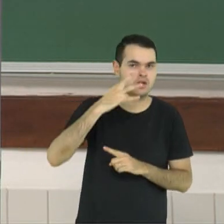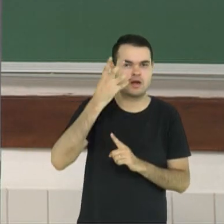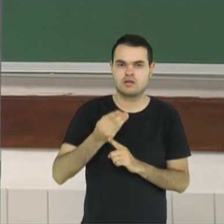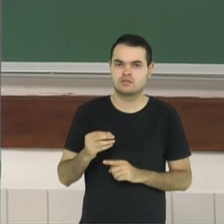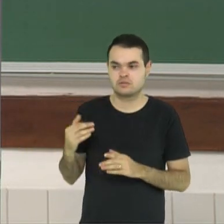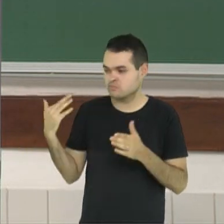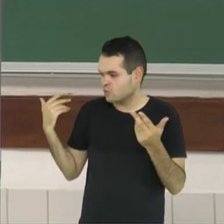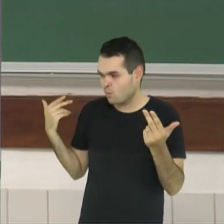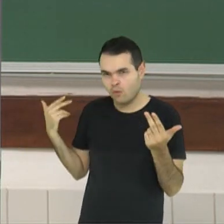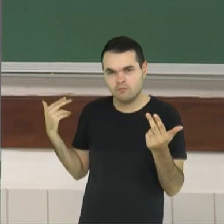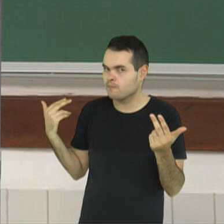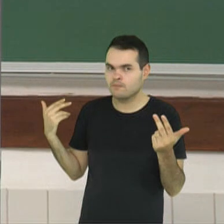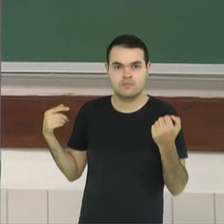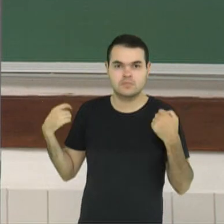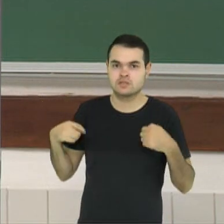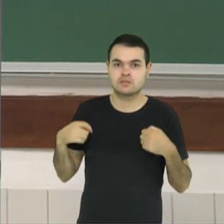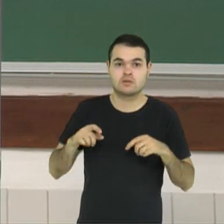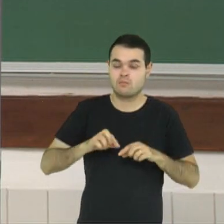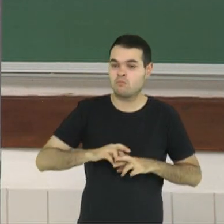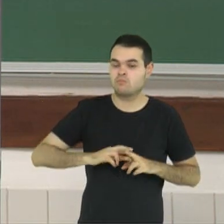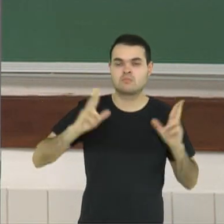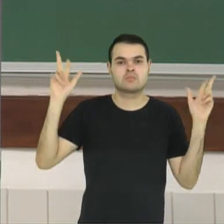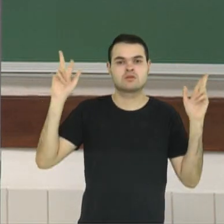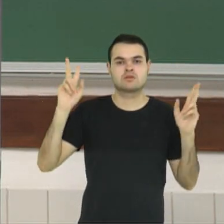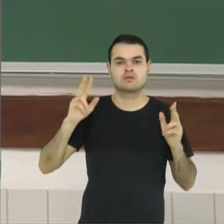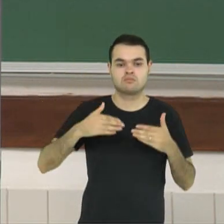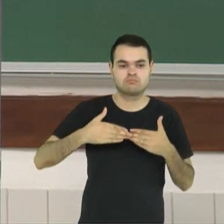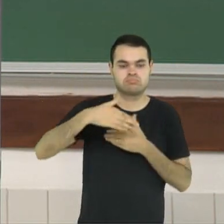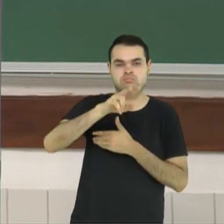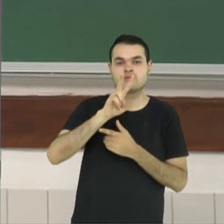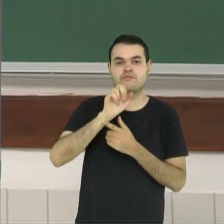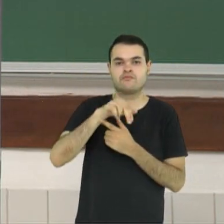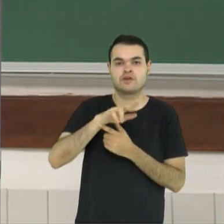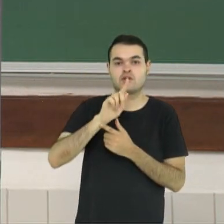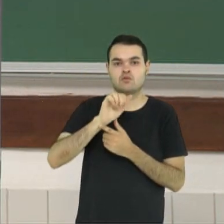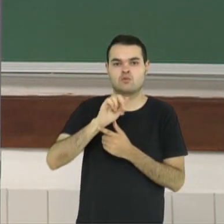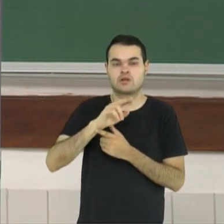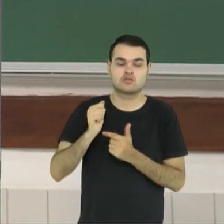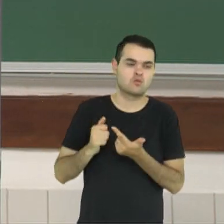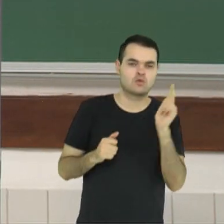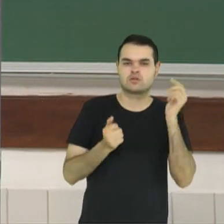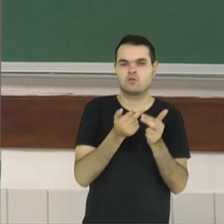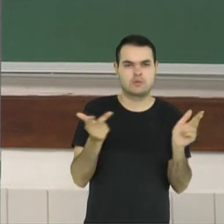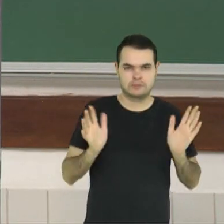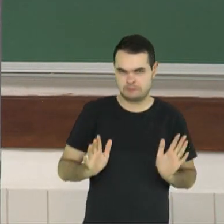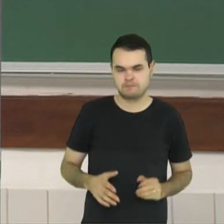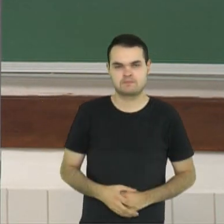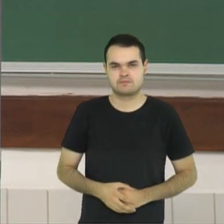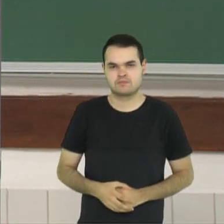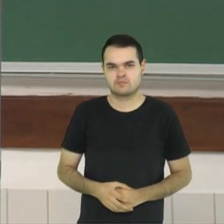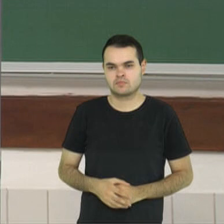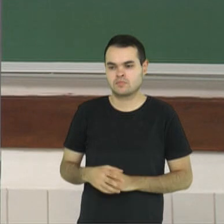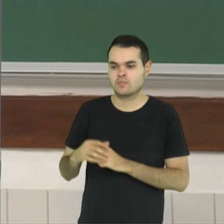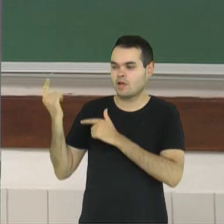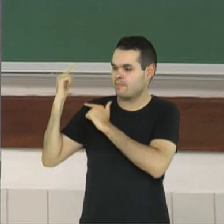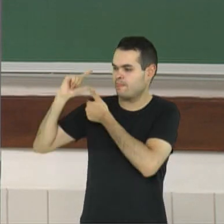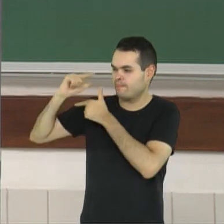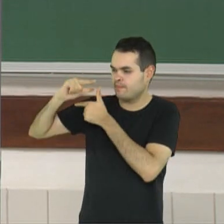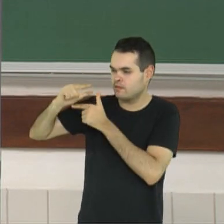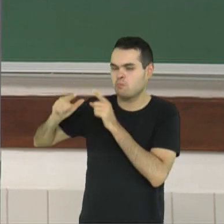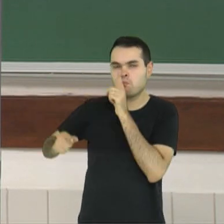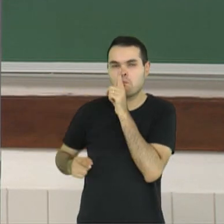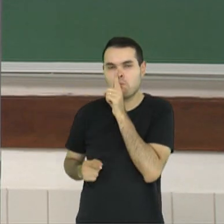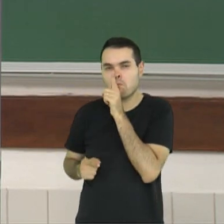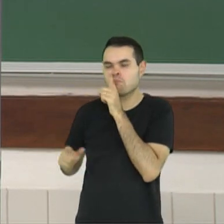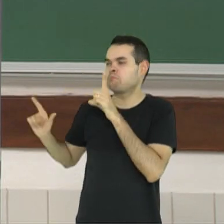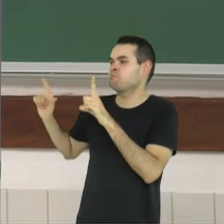como ela estava. Ela tinha que ser uma vanguarda, ou seja, ela tinha que ser uma guarda avançada, ela tinha que partir para outra coisa. Então, ela tinha que sair de uma arte quieta,